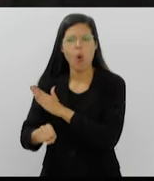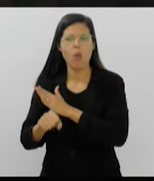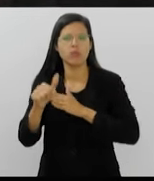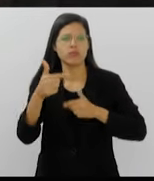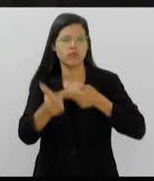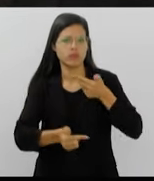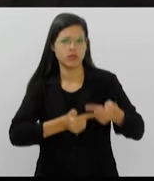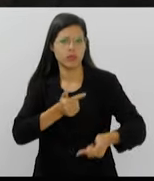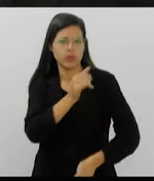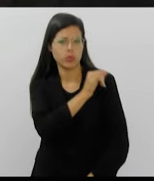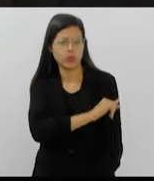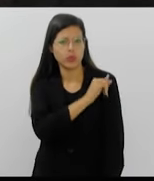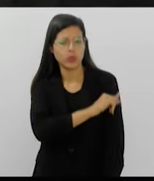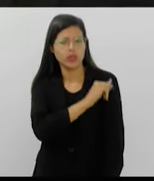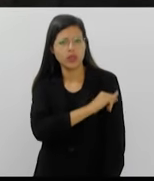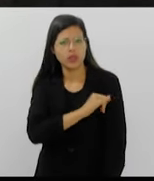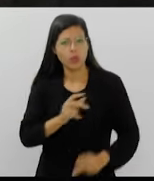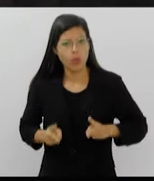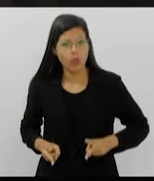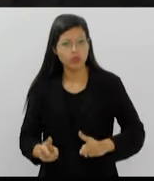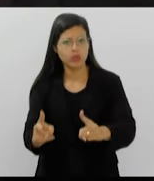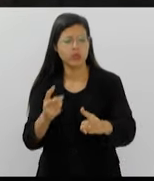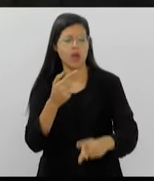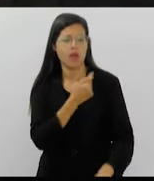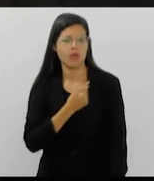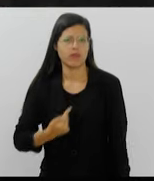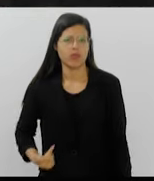Janeiro? Até quando, governador?